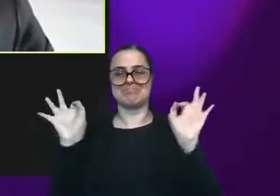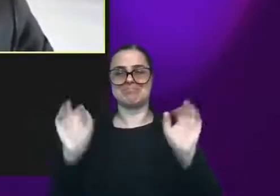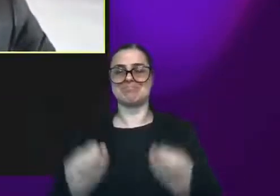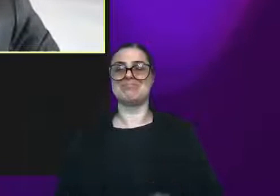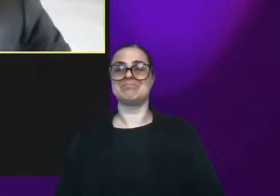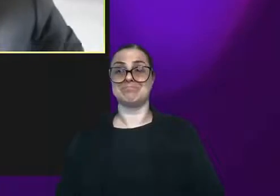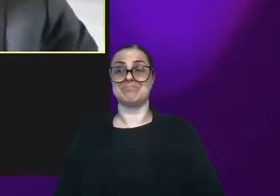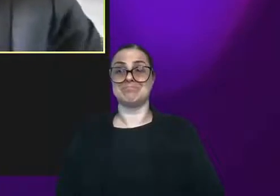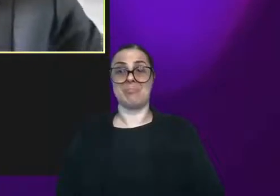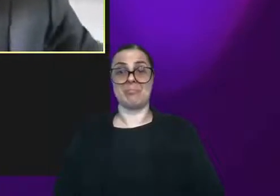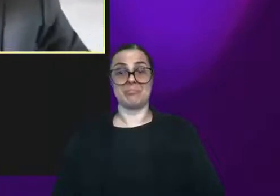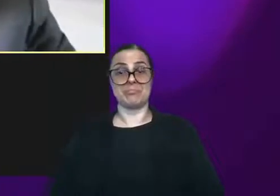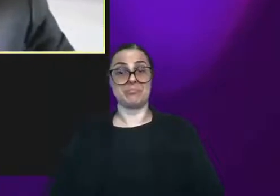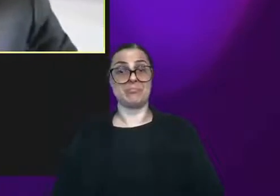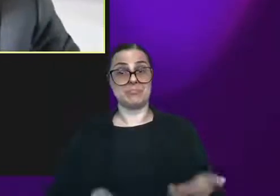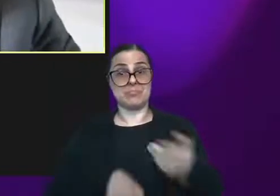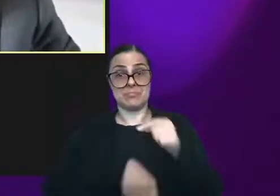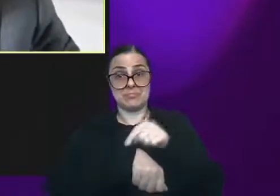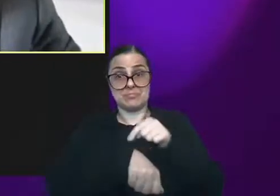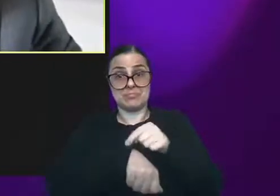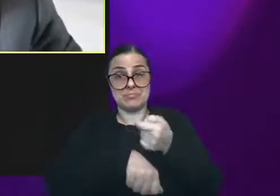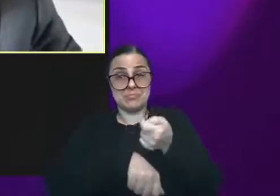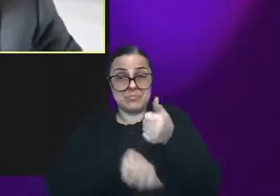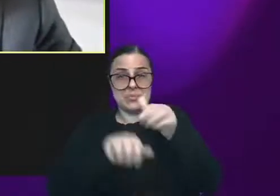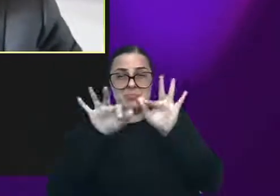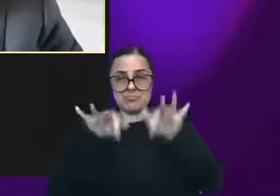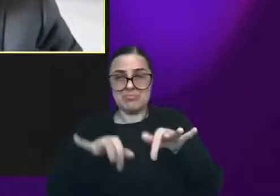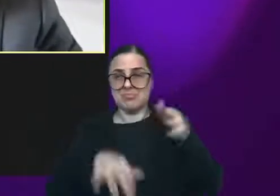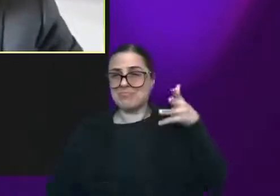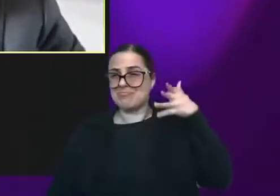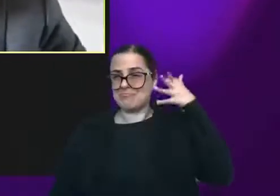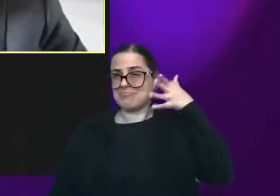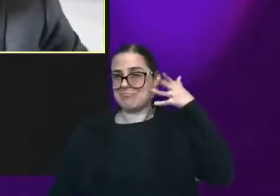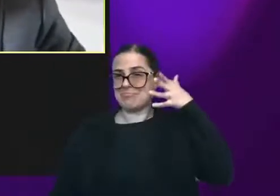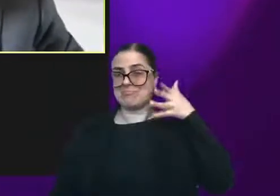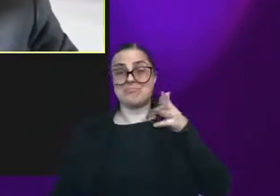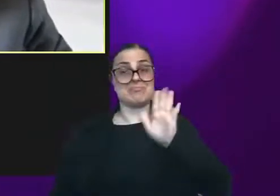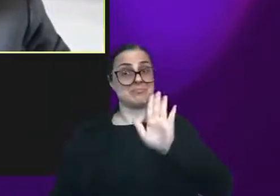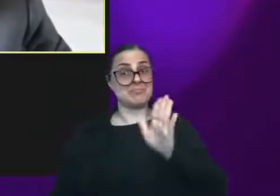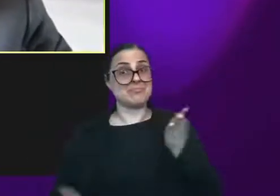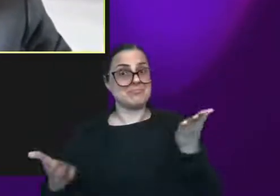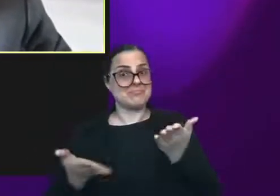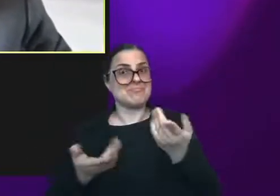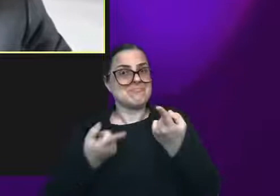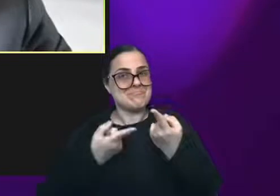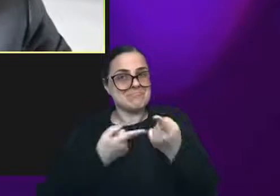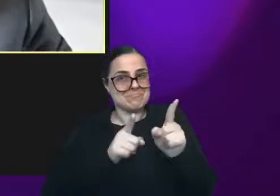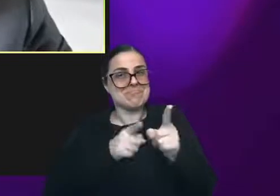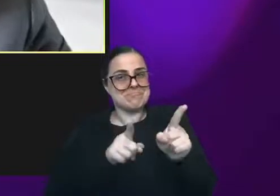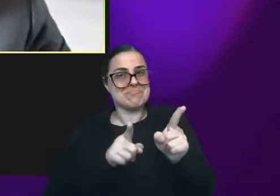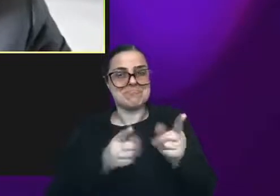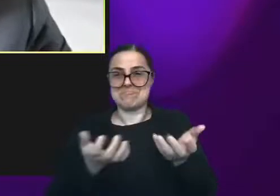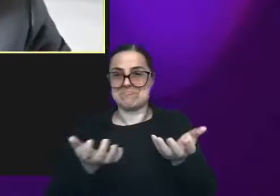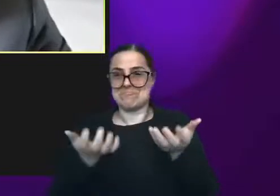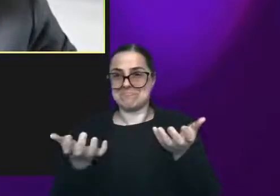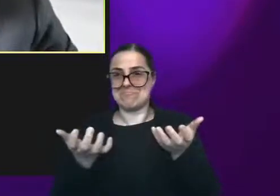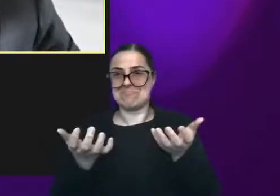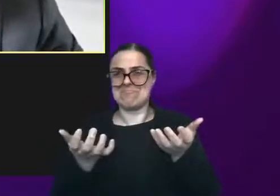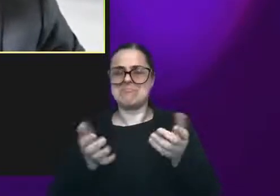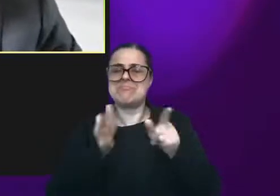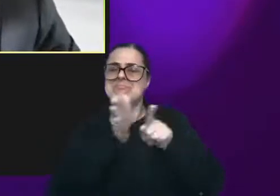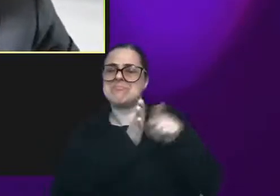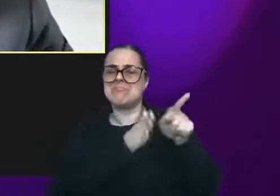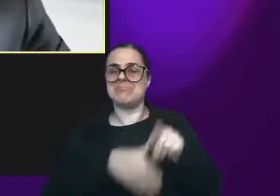Estamos quase no final da nossa apresentação, mas eu queria fazer uma provocação. Qual